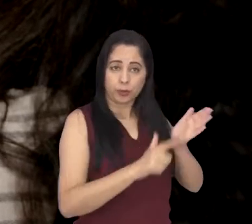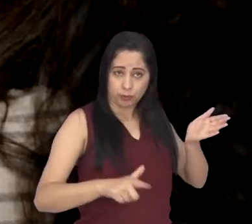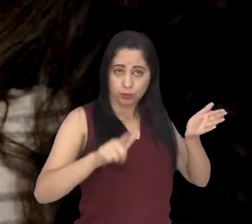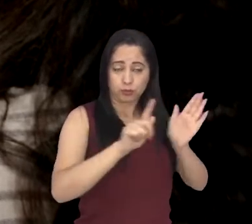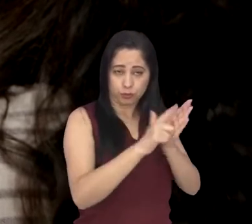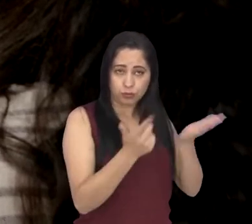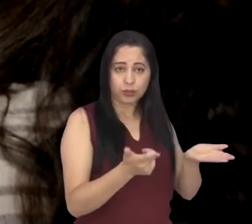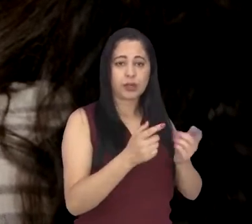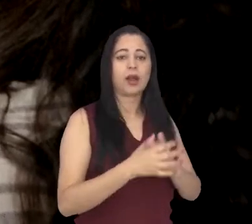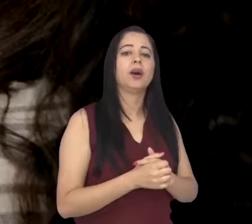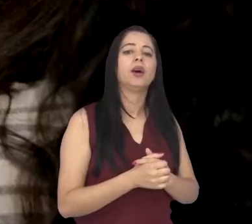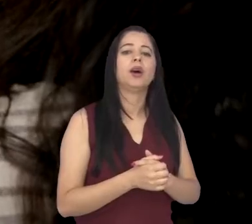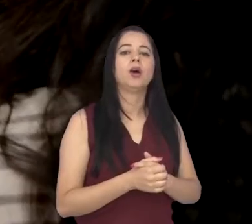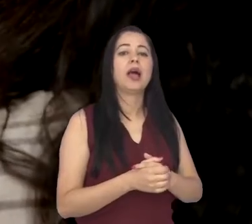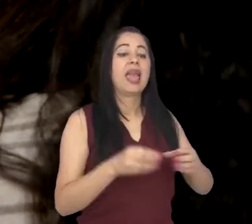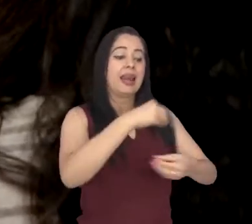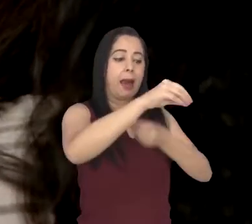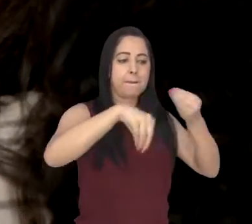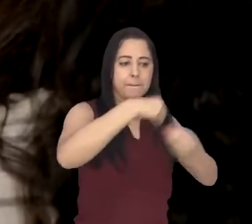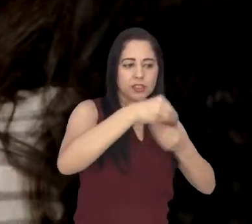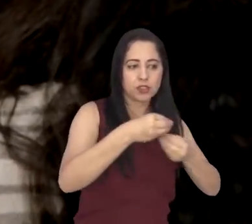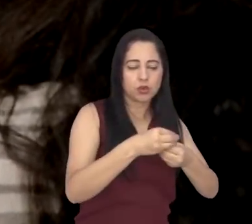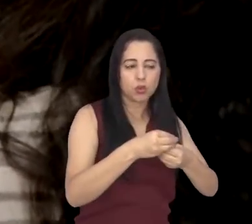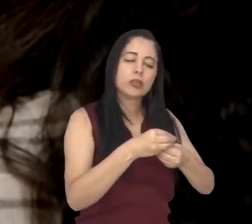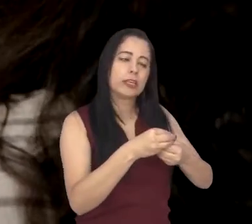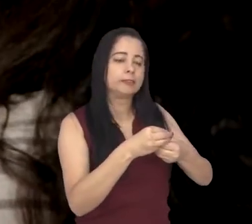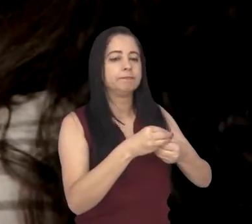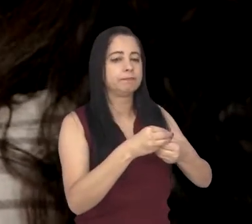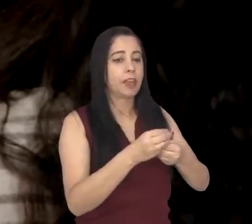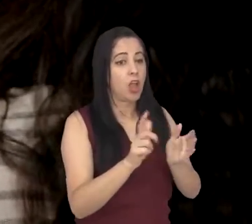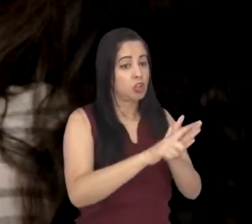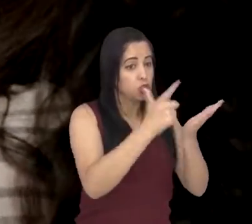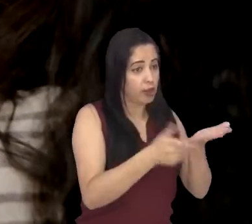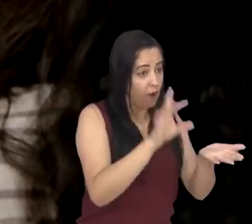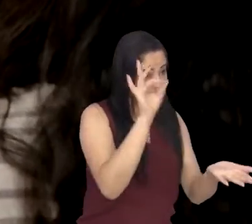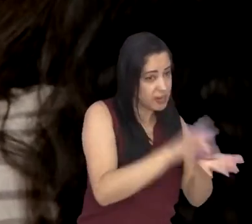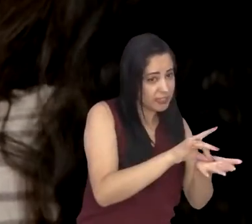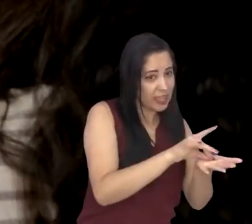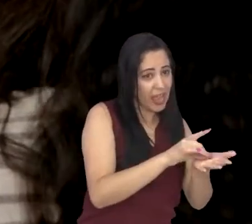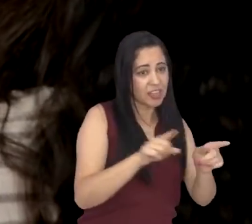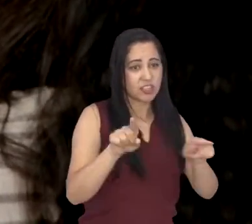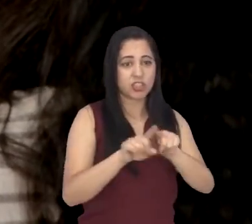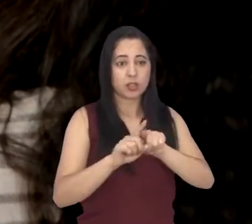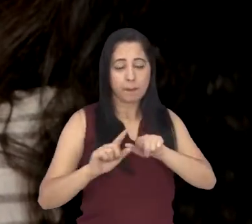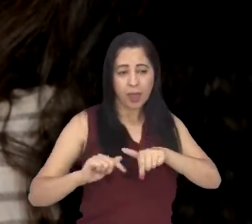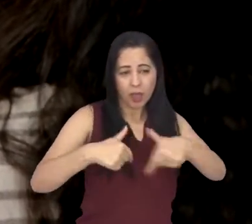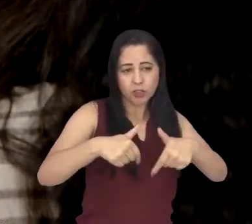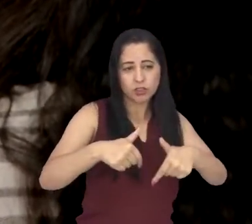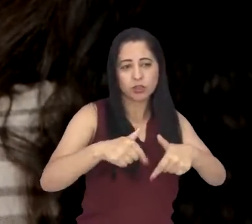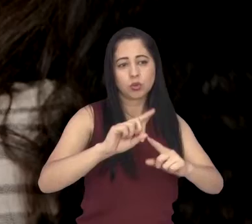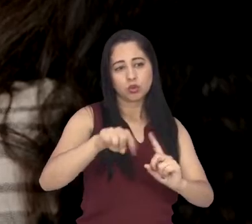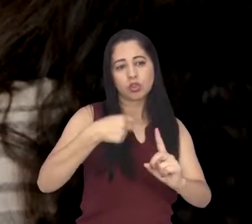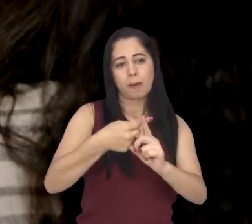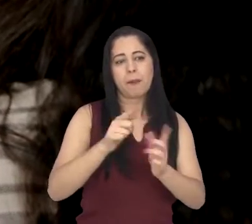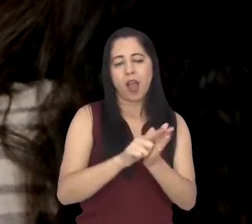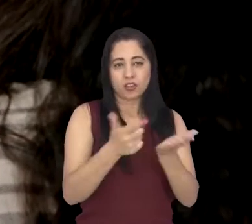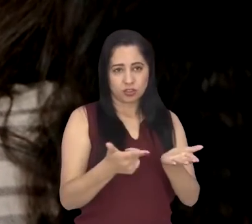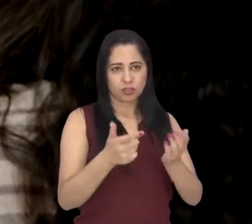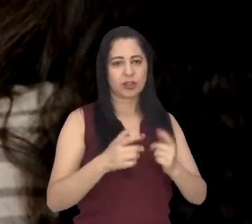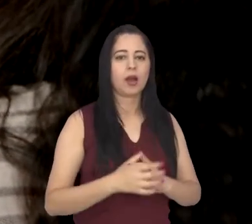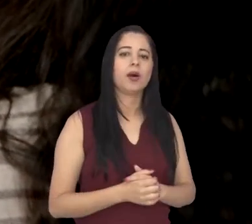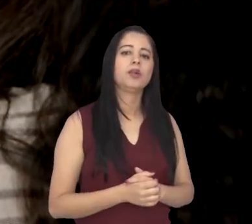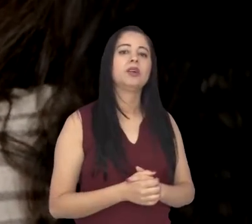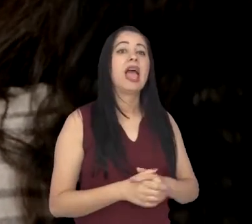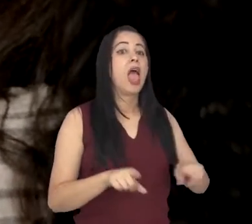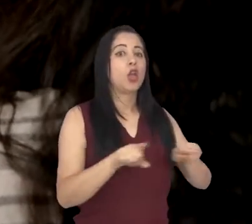novo jornalismo, que era uma mistura entre ficção e jornalismo. E, claro, eu sempre lendo também, e eu gostava muito de ler poesias. Então, eu li